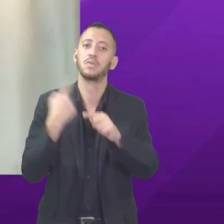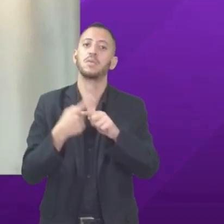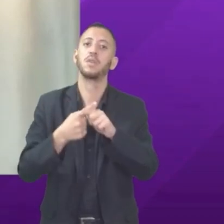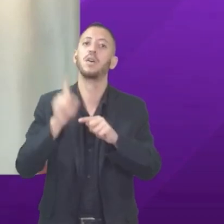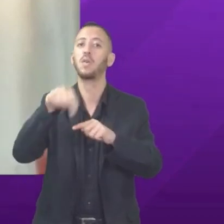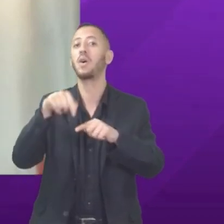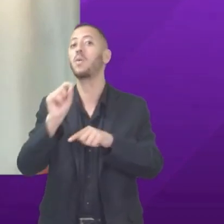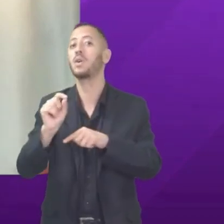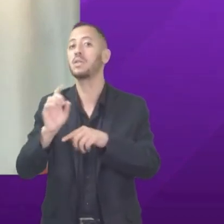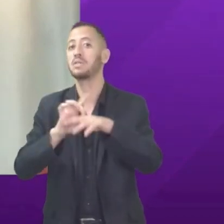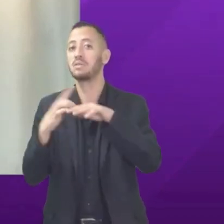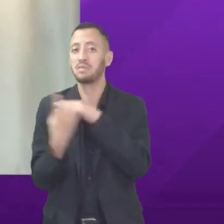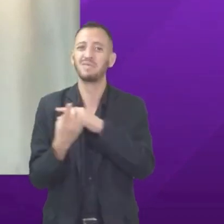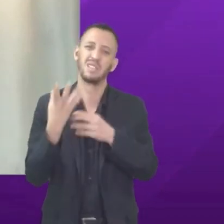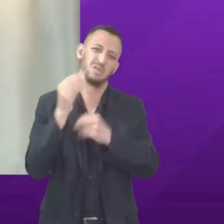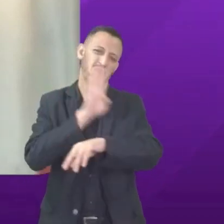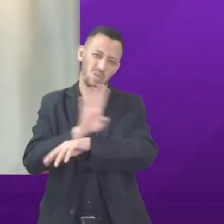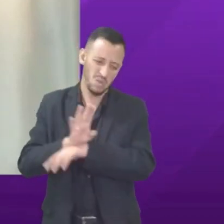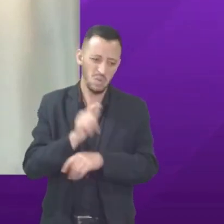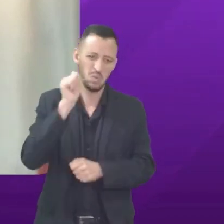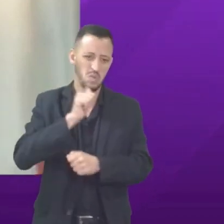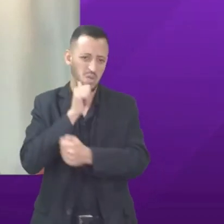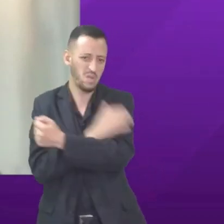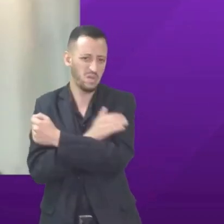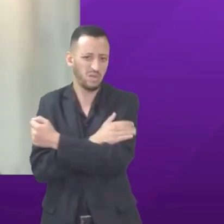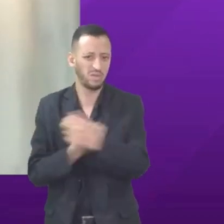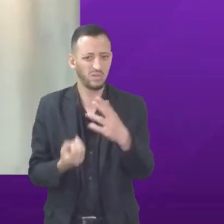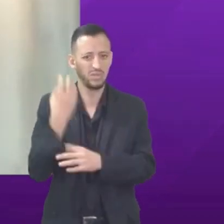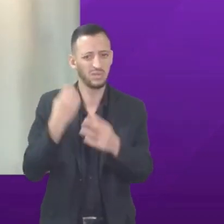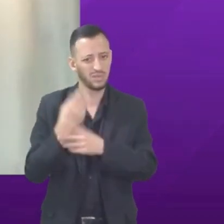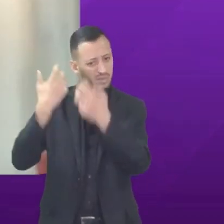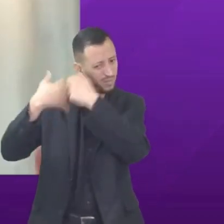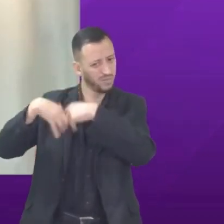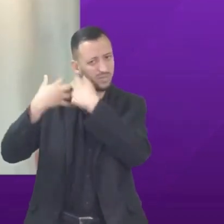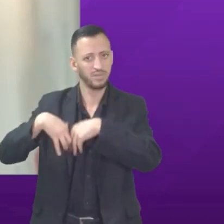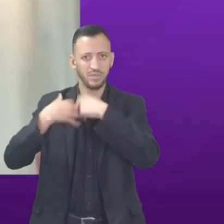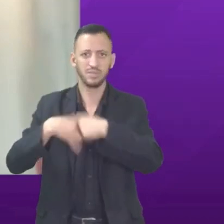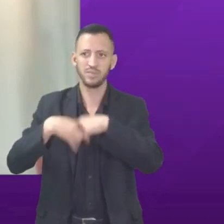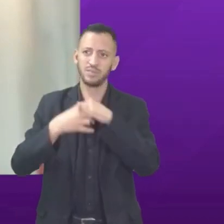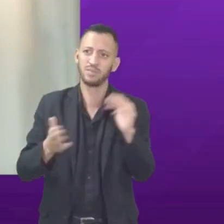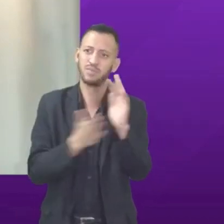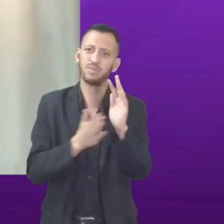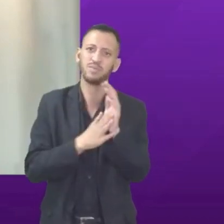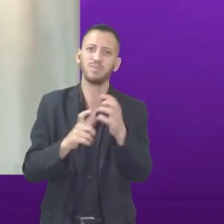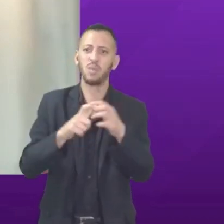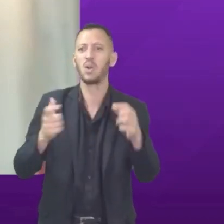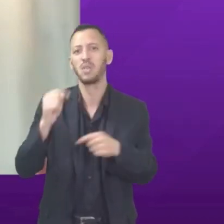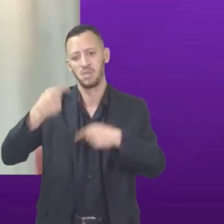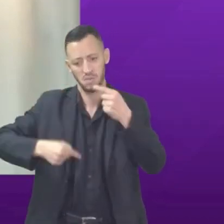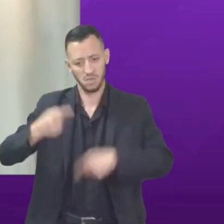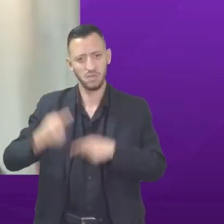redes sociais, elas ajudam muito ali o feminismo na disseminação de reflexões, propor e ampliar